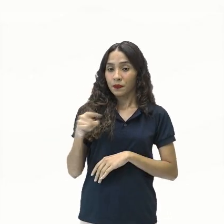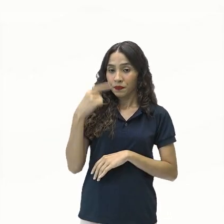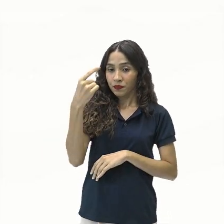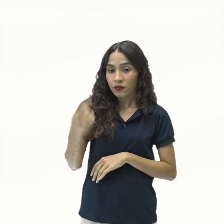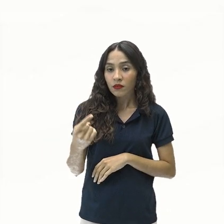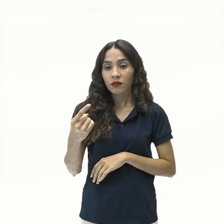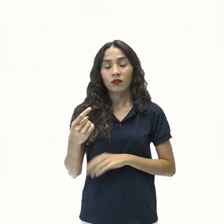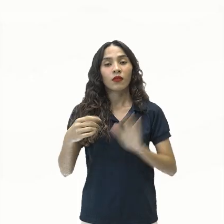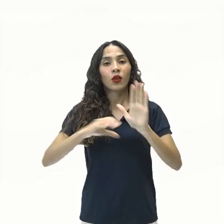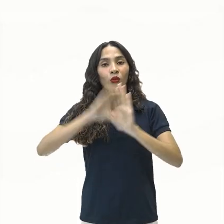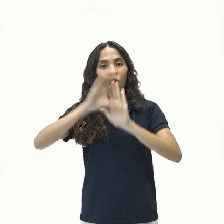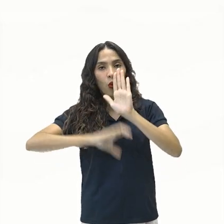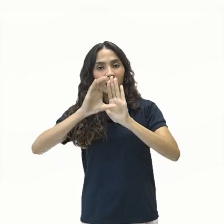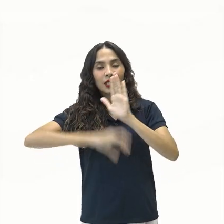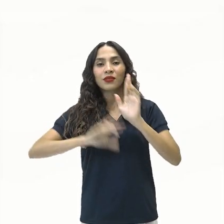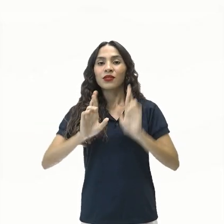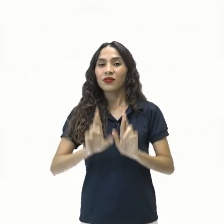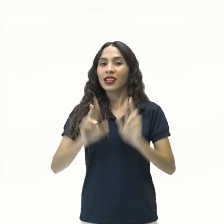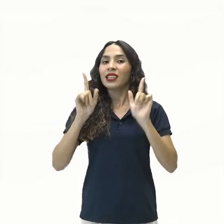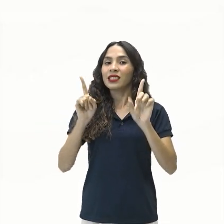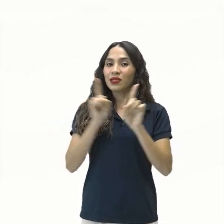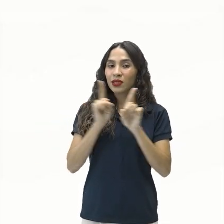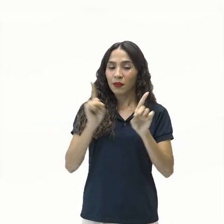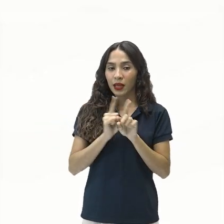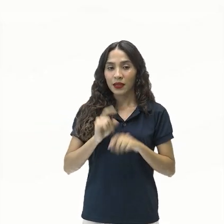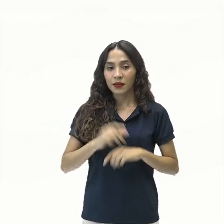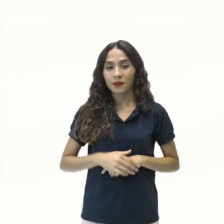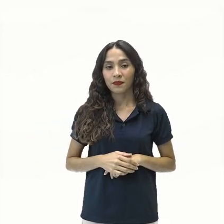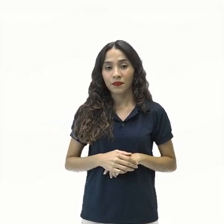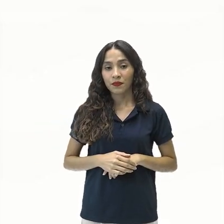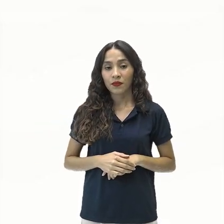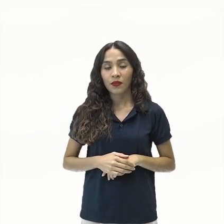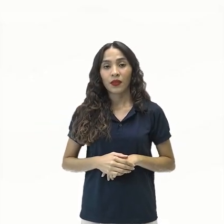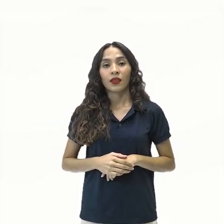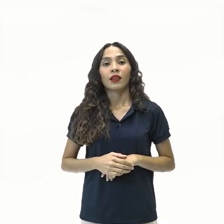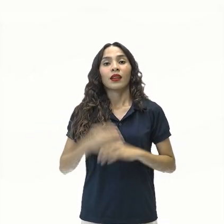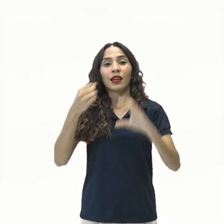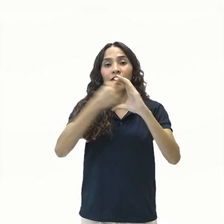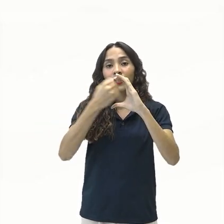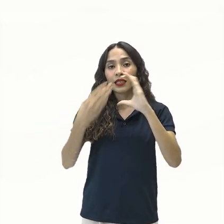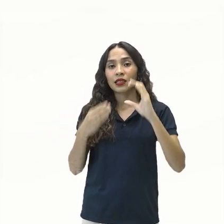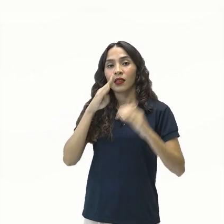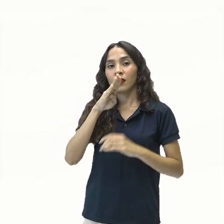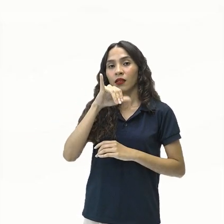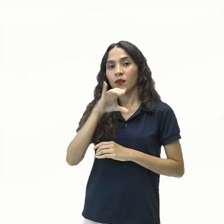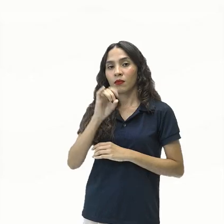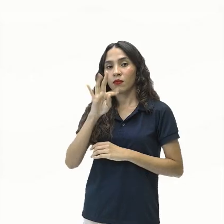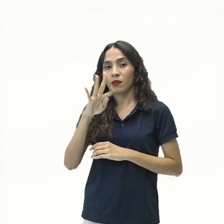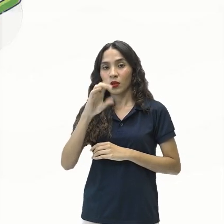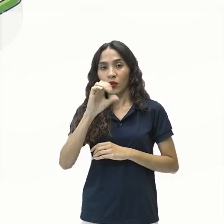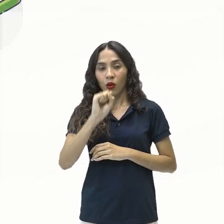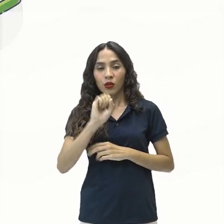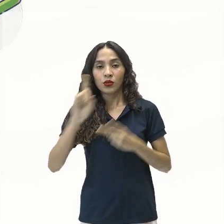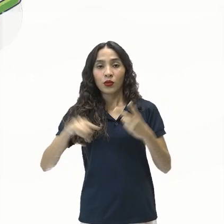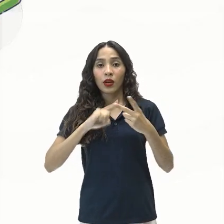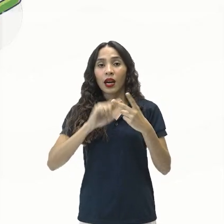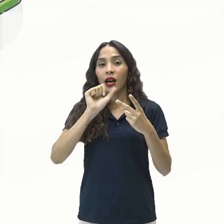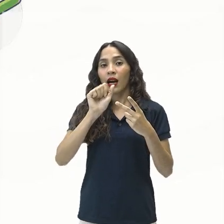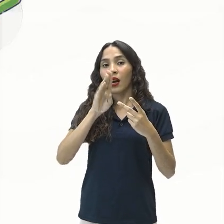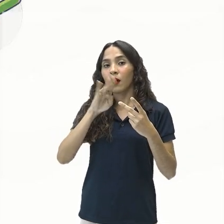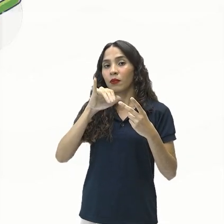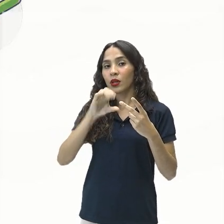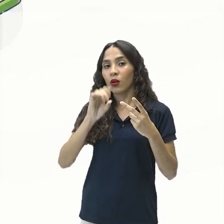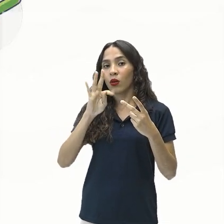algumas definições que diferenciam aí para vocês fatores bióticos de abióticos. Olha só na nossa